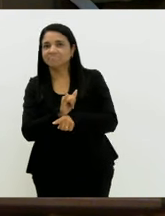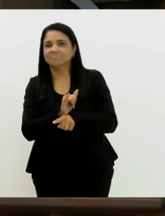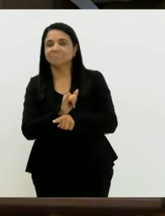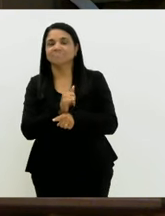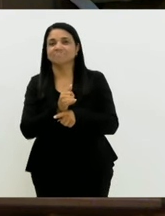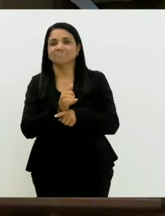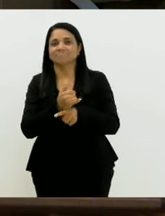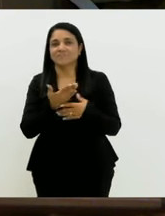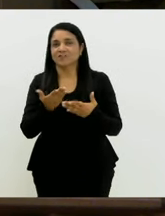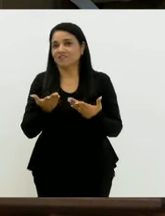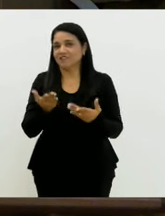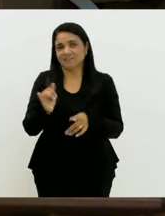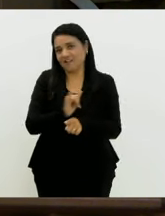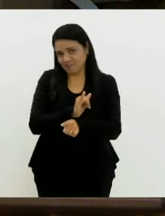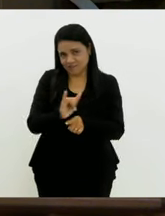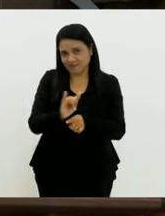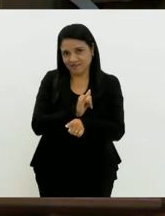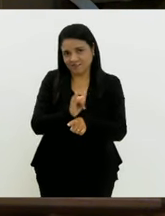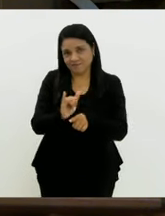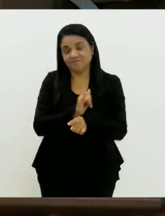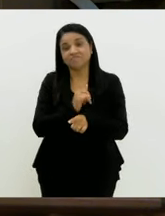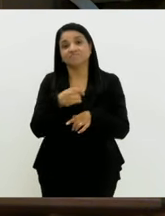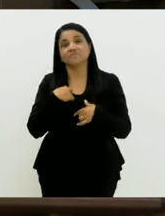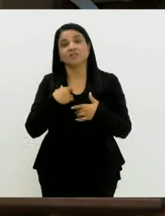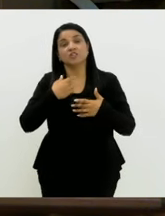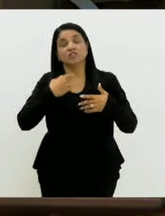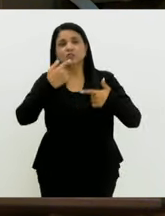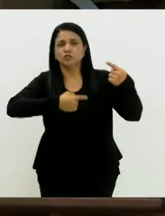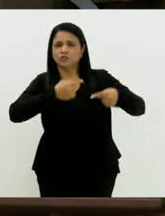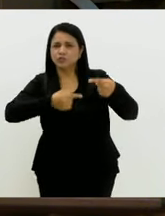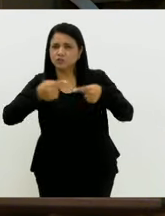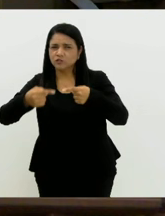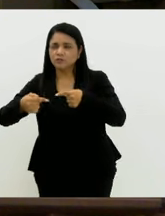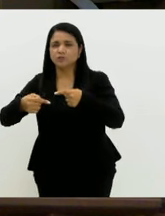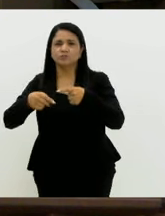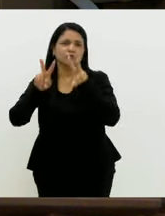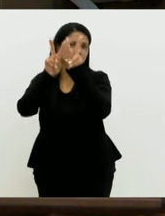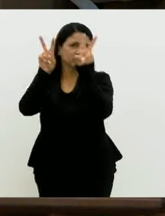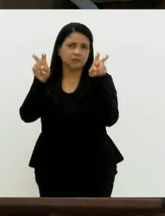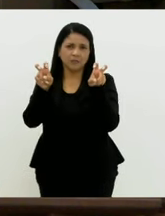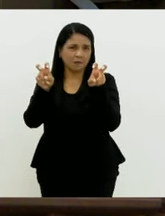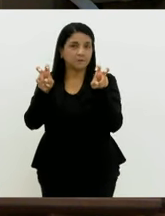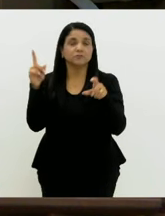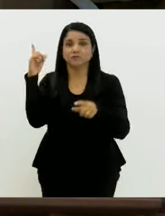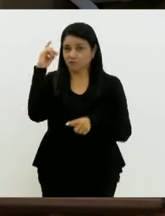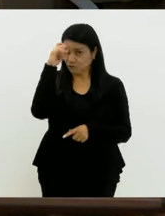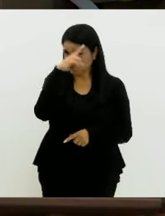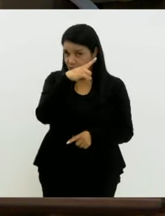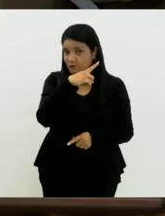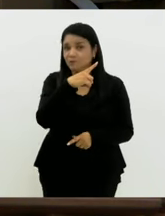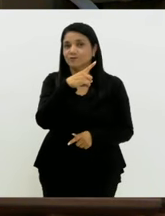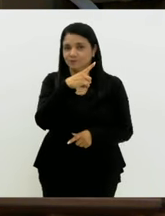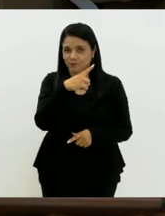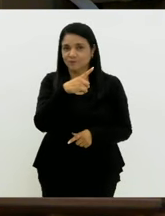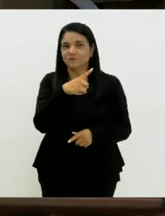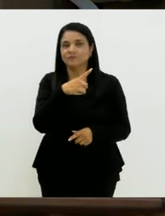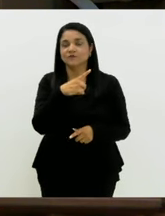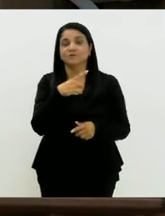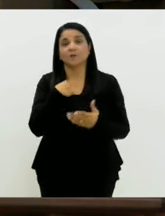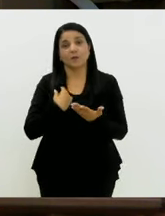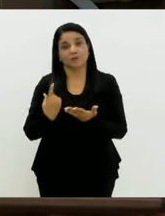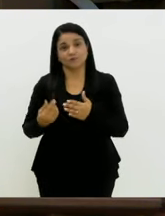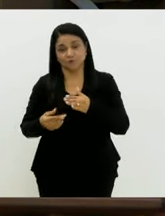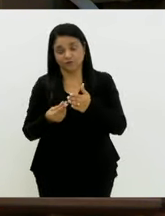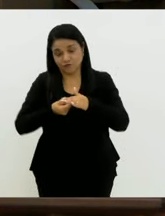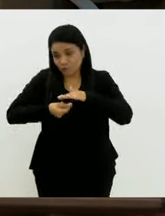melhor. Discutimos matérias aqui emblemáticas, discutimos aqui a questão dos fundos e tantas